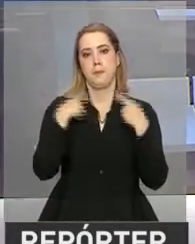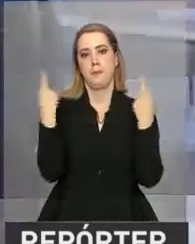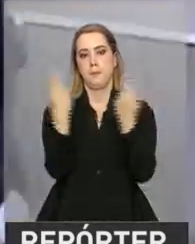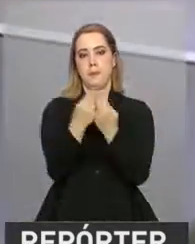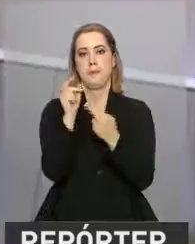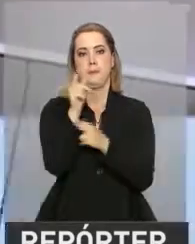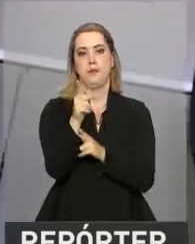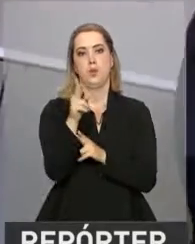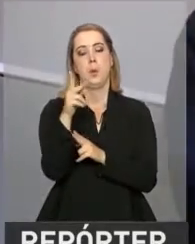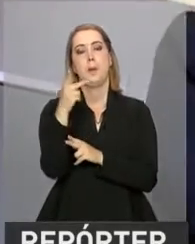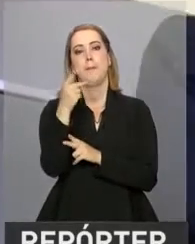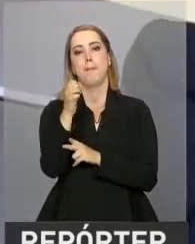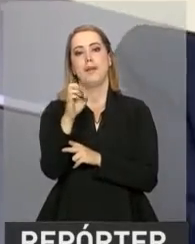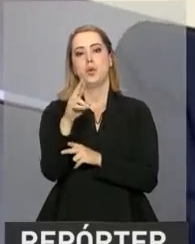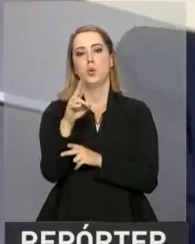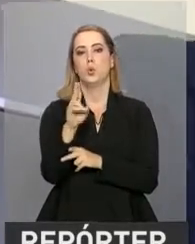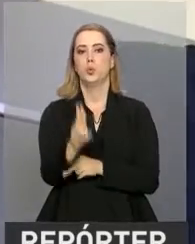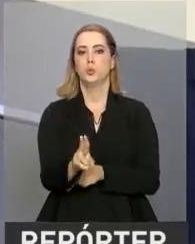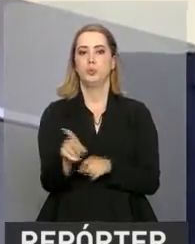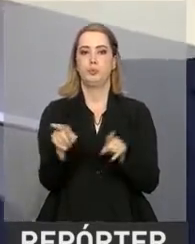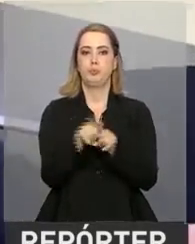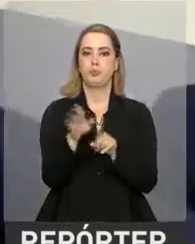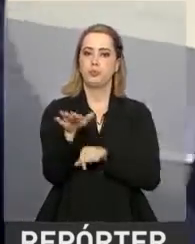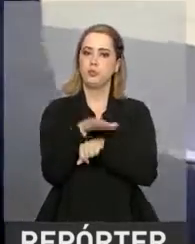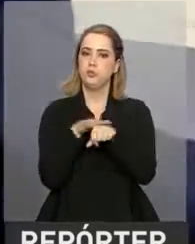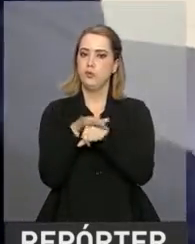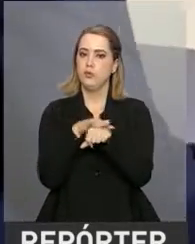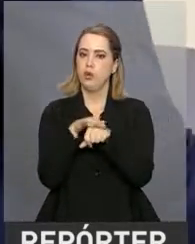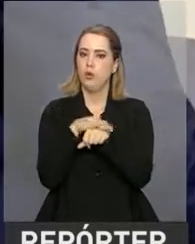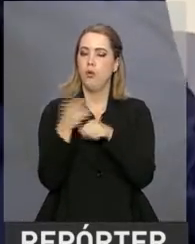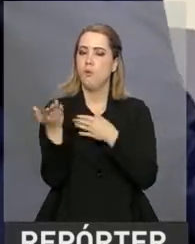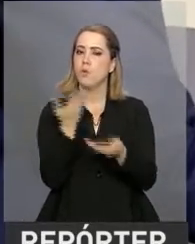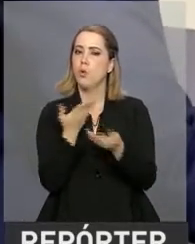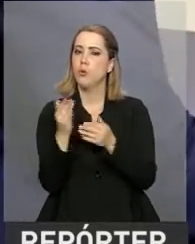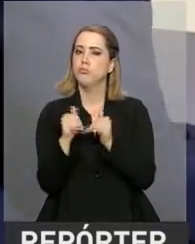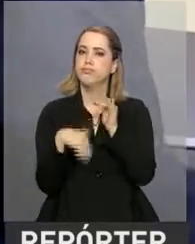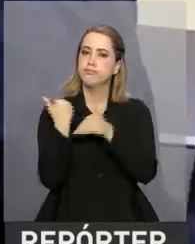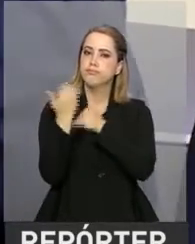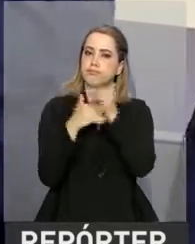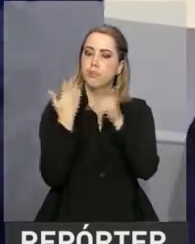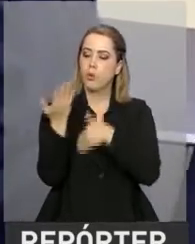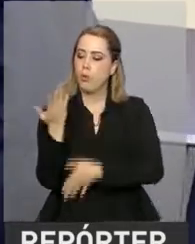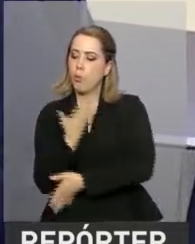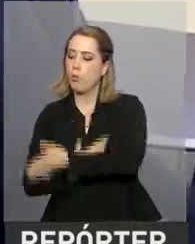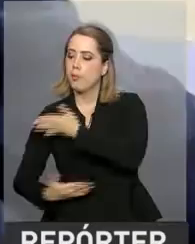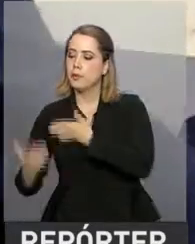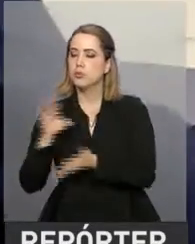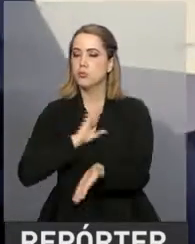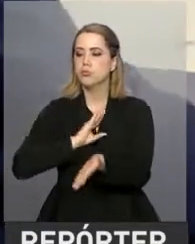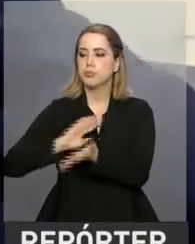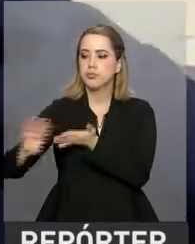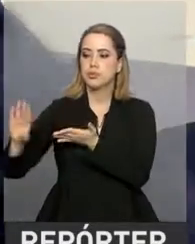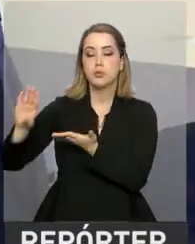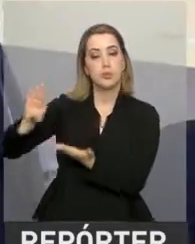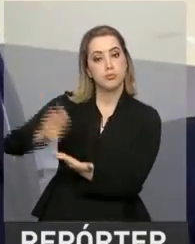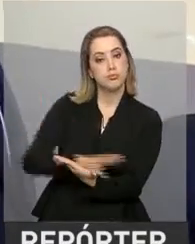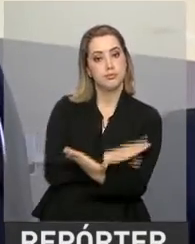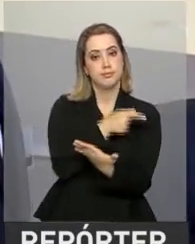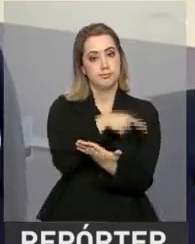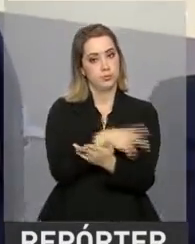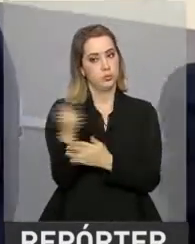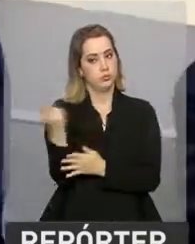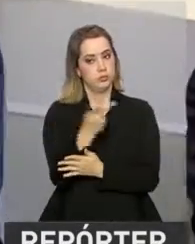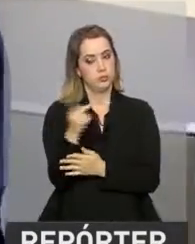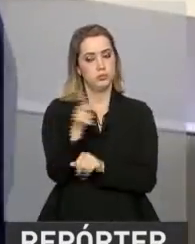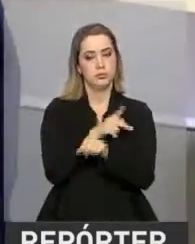Peru, Pedro Pablo Kuczynski. Eles conversaram sobre medidas para intensificar e diversificar o comércio e os investimentos